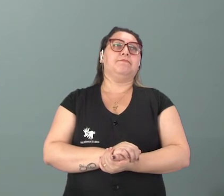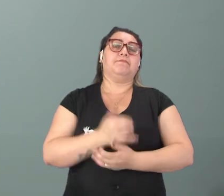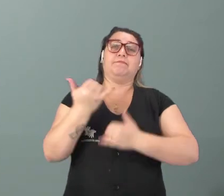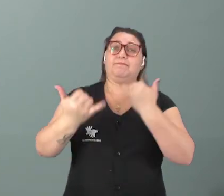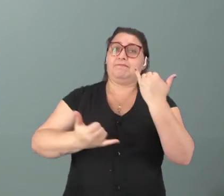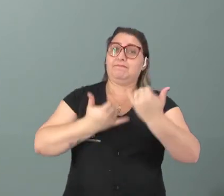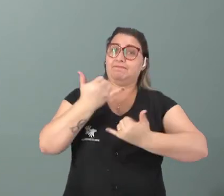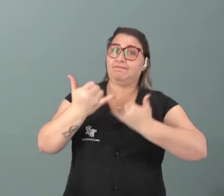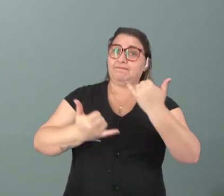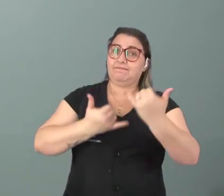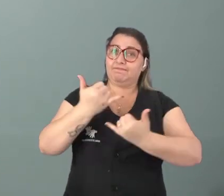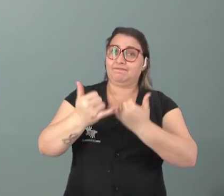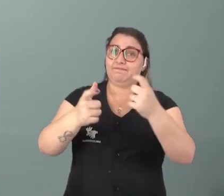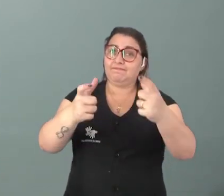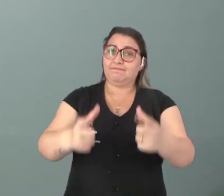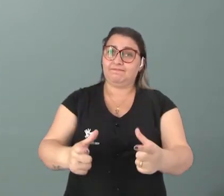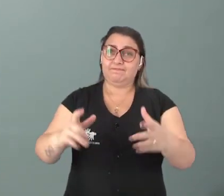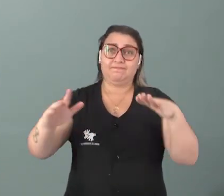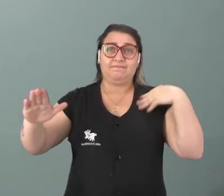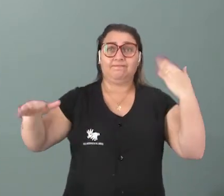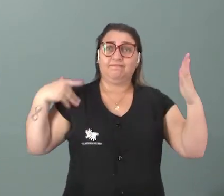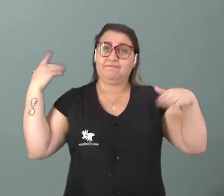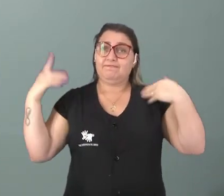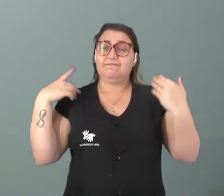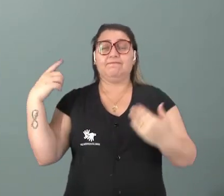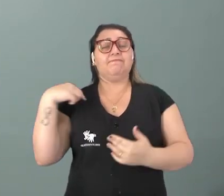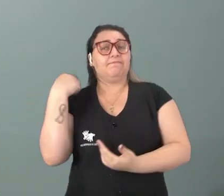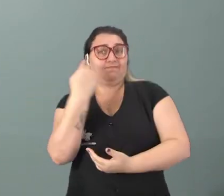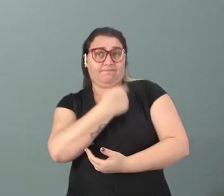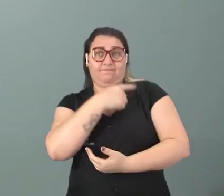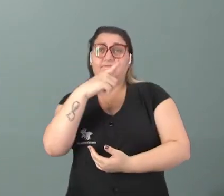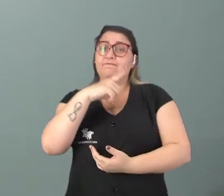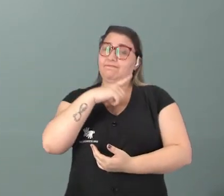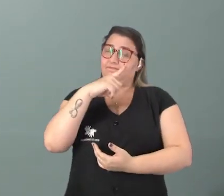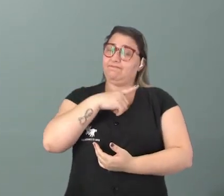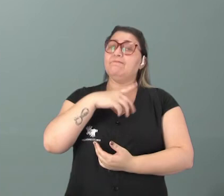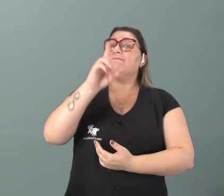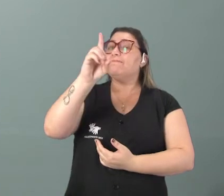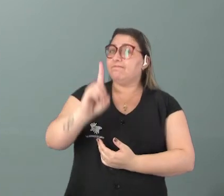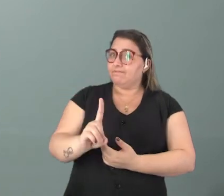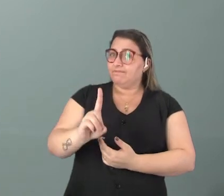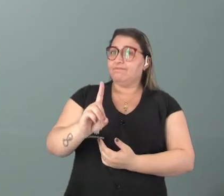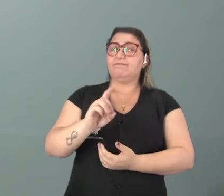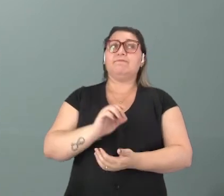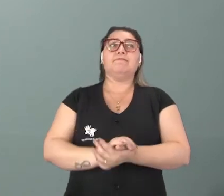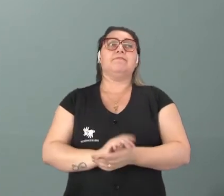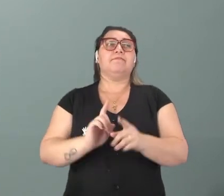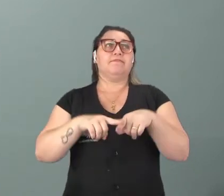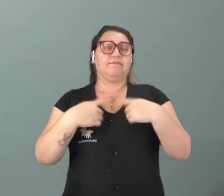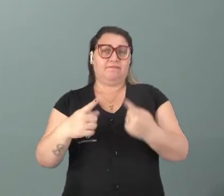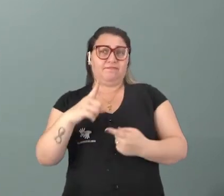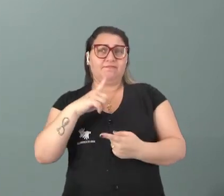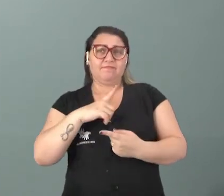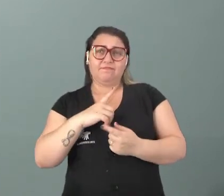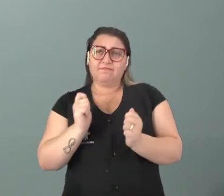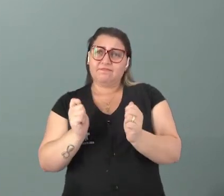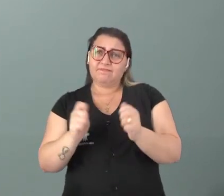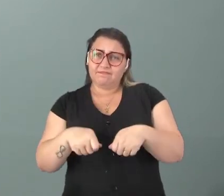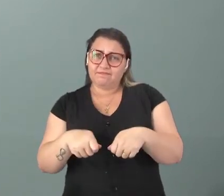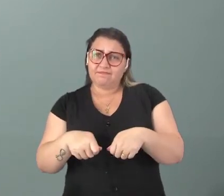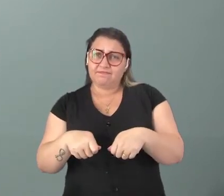Lazer. Todos nós temos direito a lazer. Mas nós temos